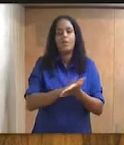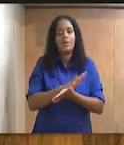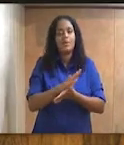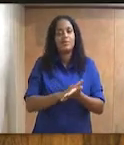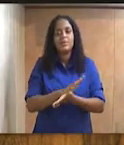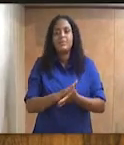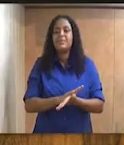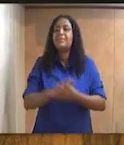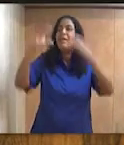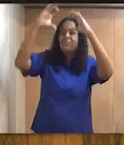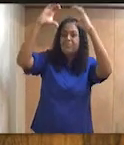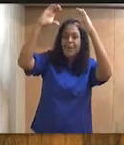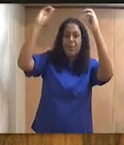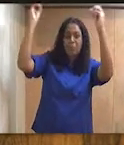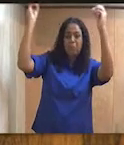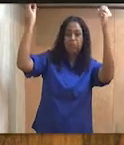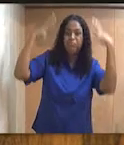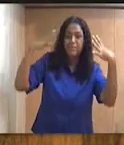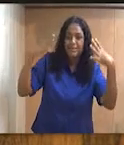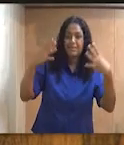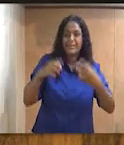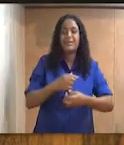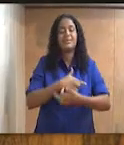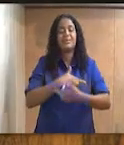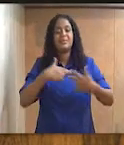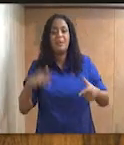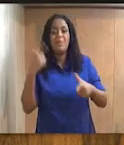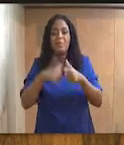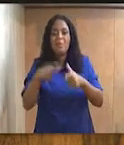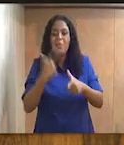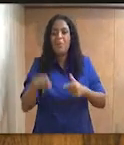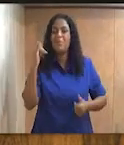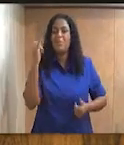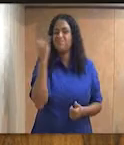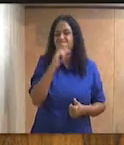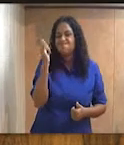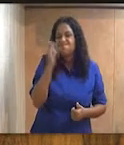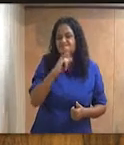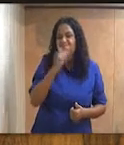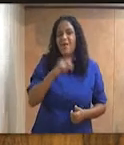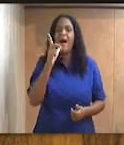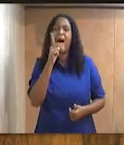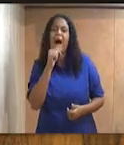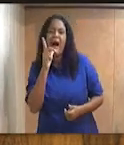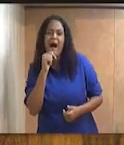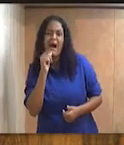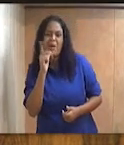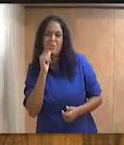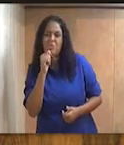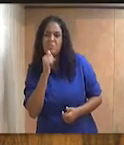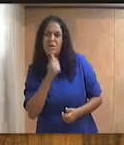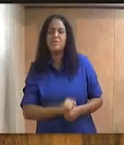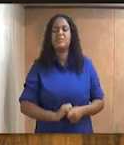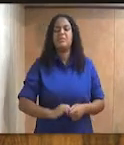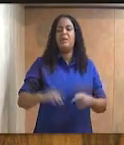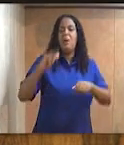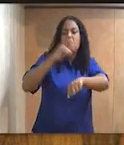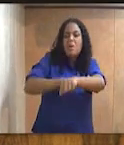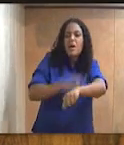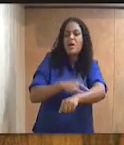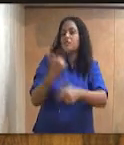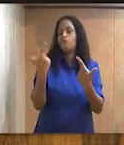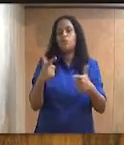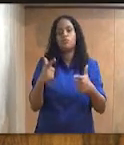tetos desabando, comprometimento de parte elétrica, alagamentos, infiltrações, banheiros sem